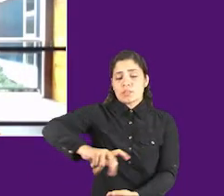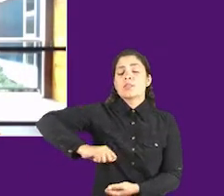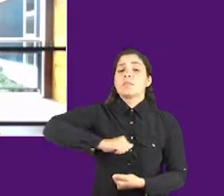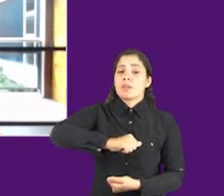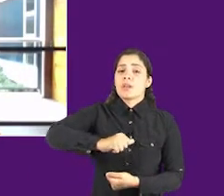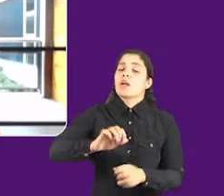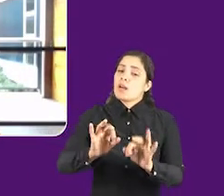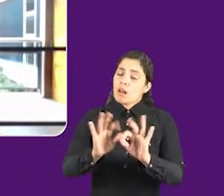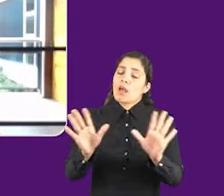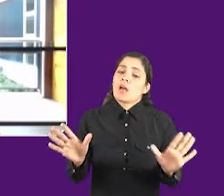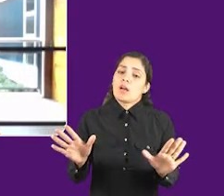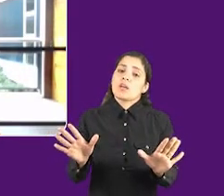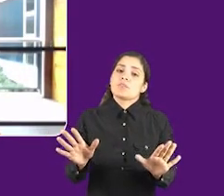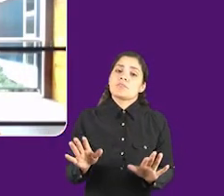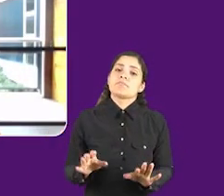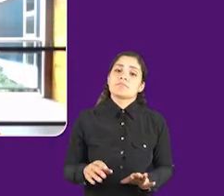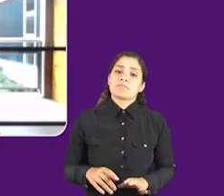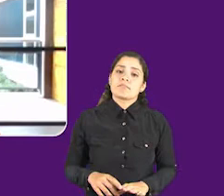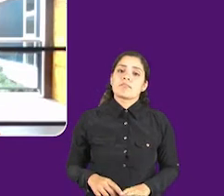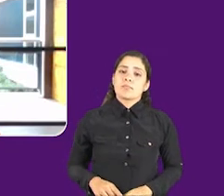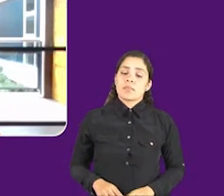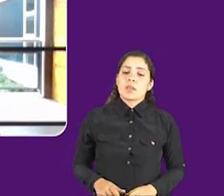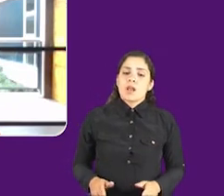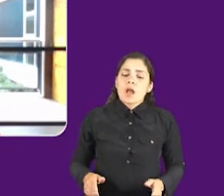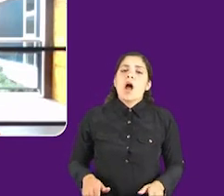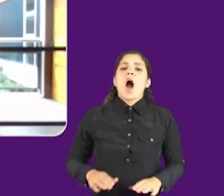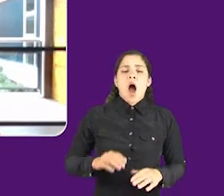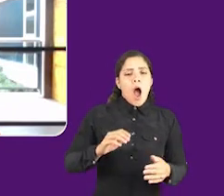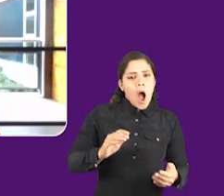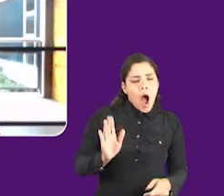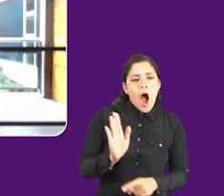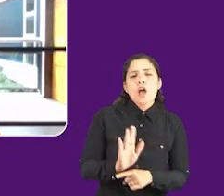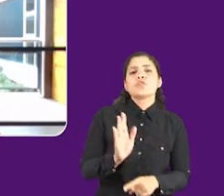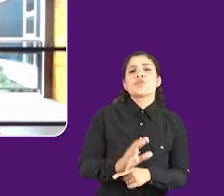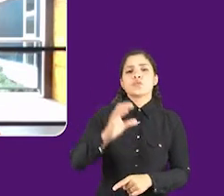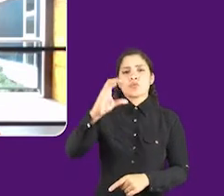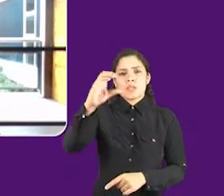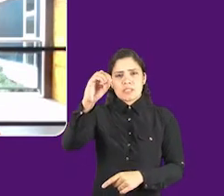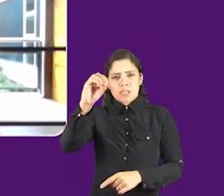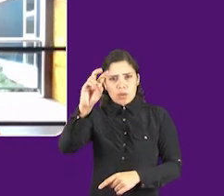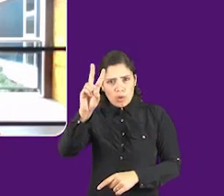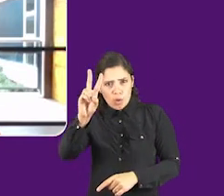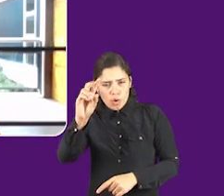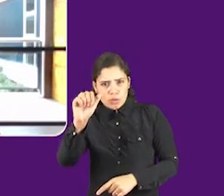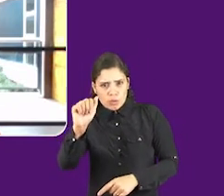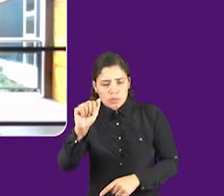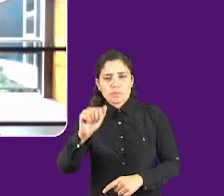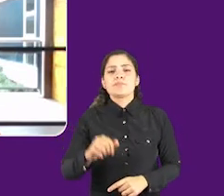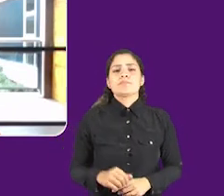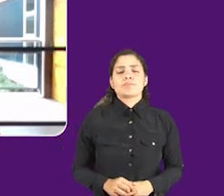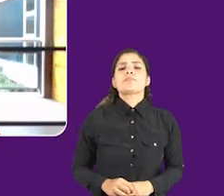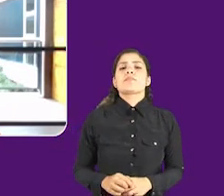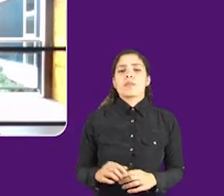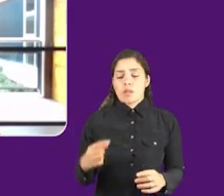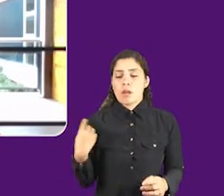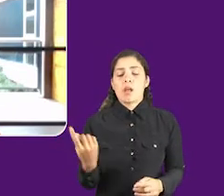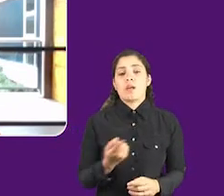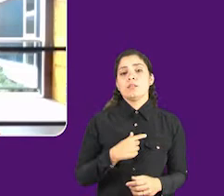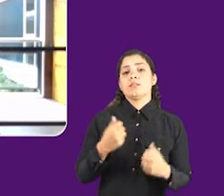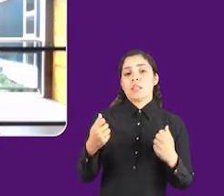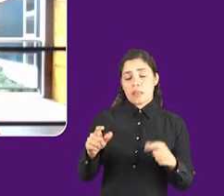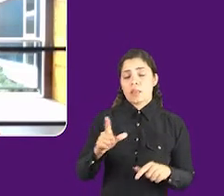a realização Carbonero e um tema Nós temos muitos fosse inclusive em particular a reciclabilidade